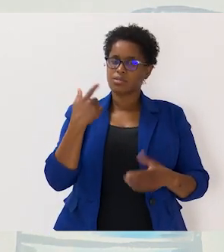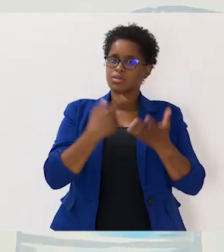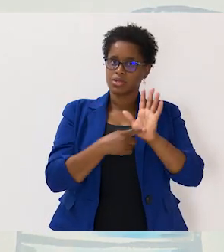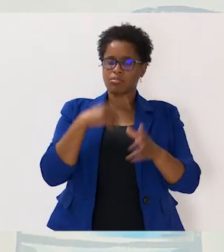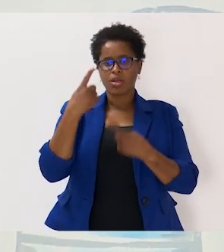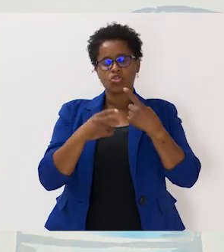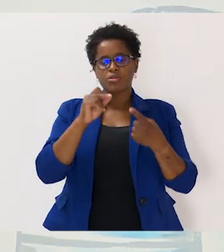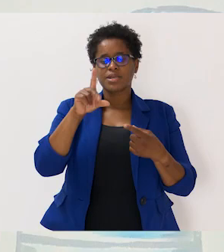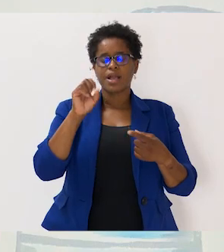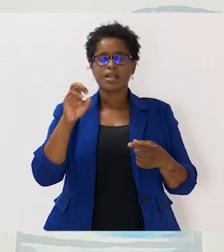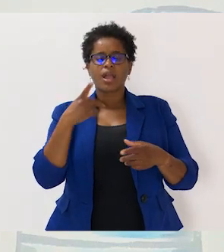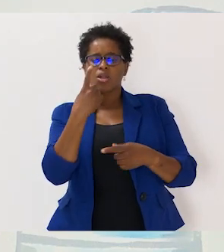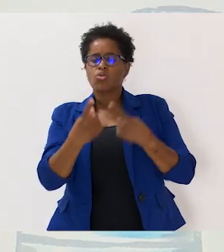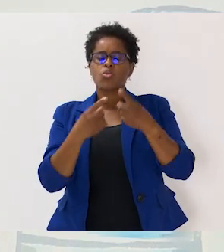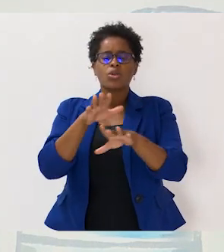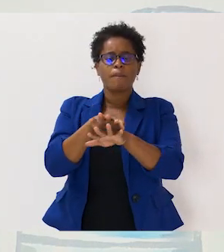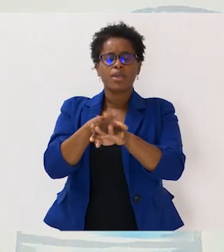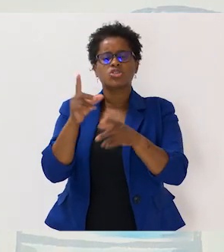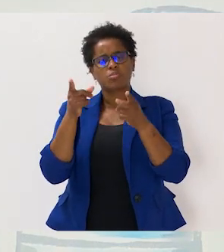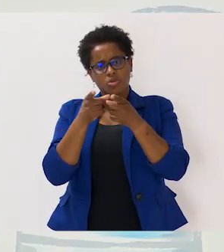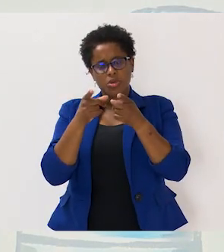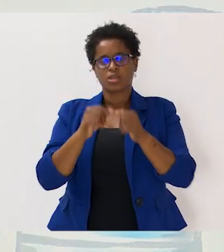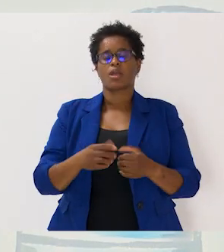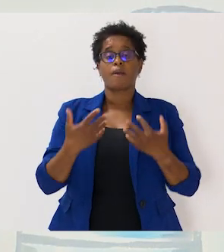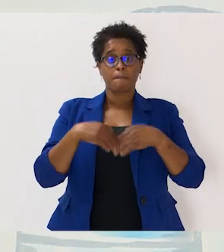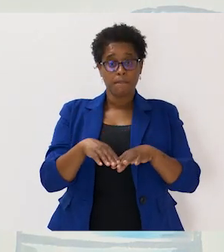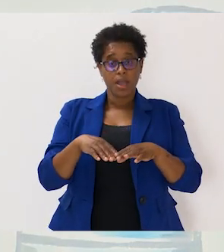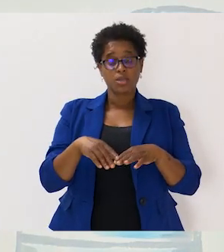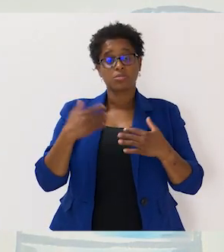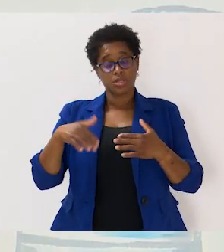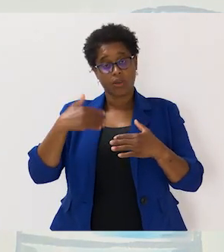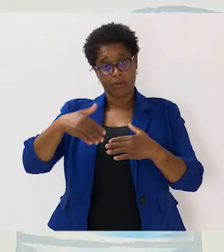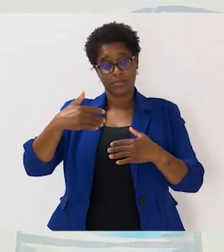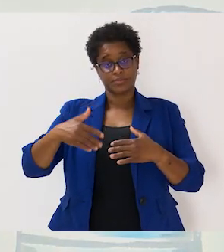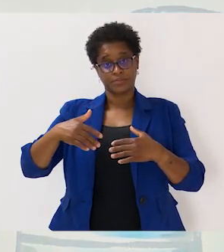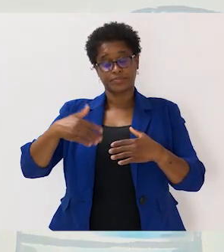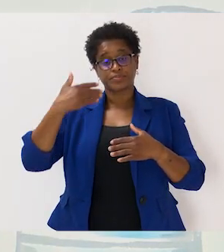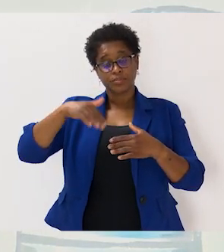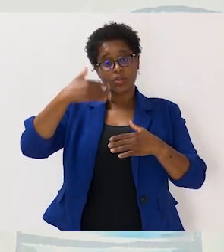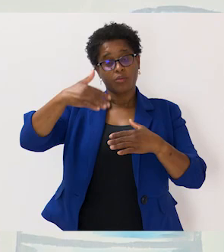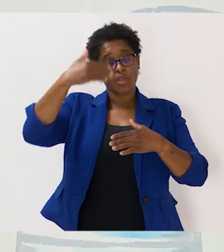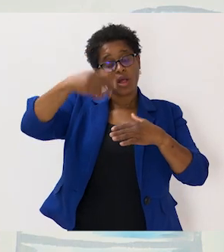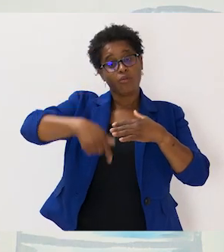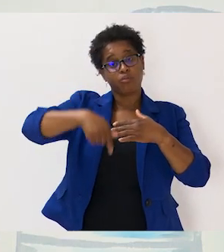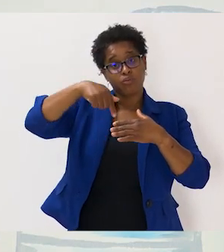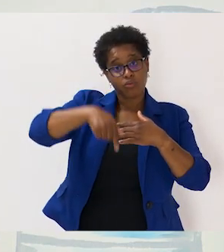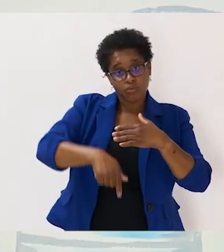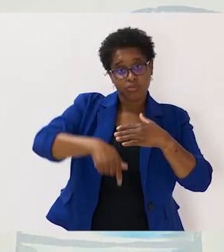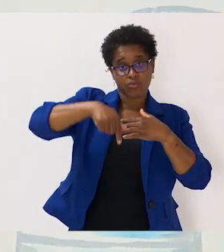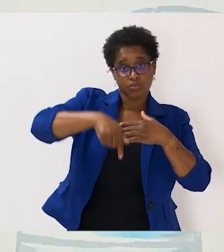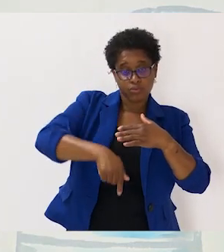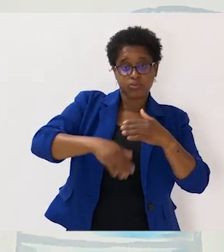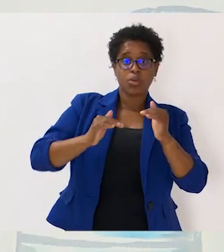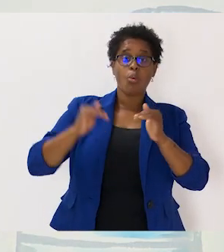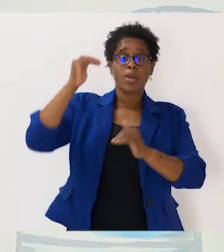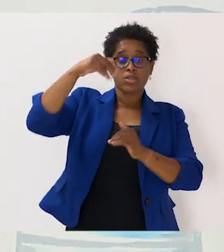algas, alguns peixes mais pequenos. Mas à medida que vai aumentar a profundidade,